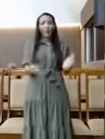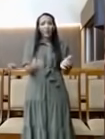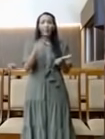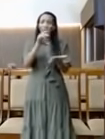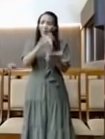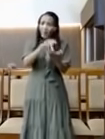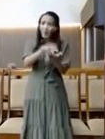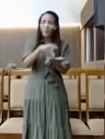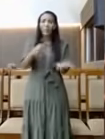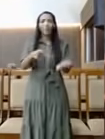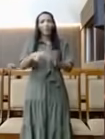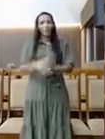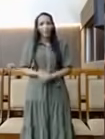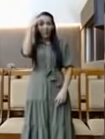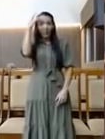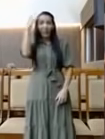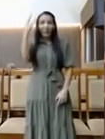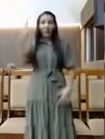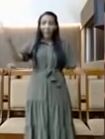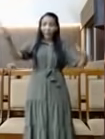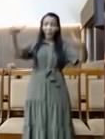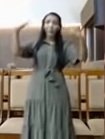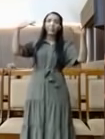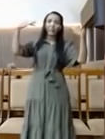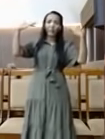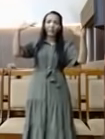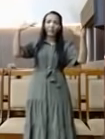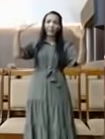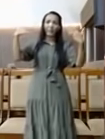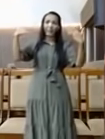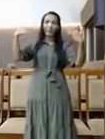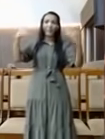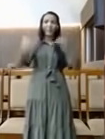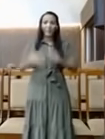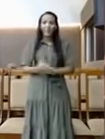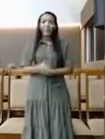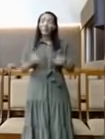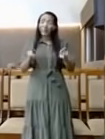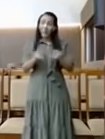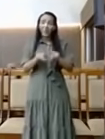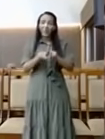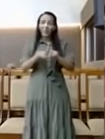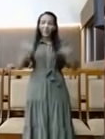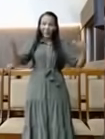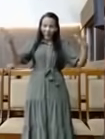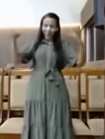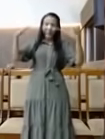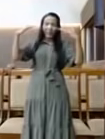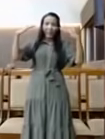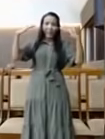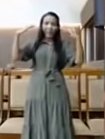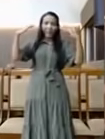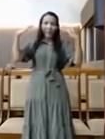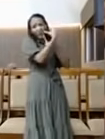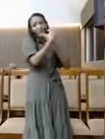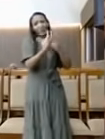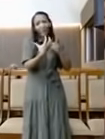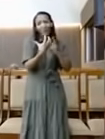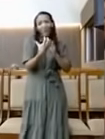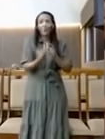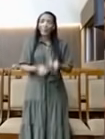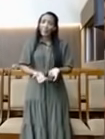ela pode fazer o quê contigo vai tirar uma foto minha né assim meu Deus não tem